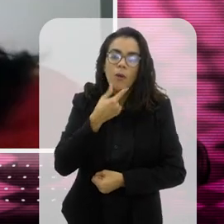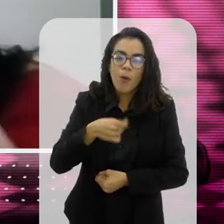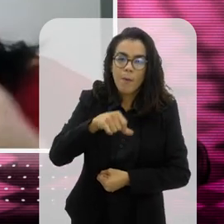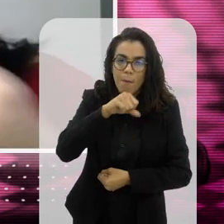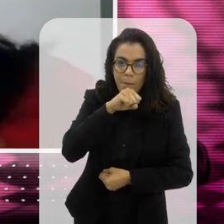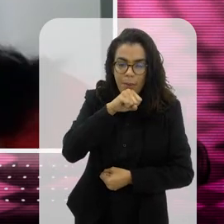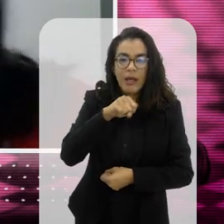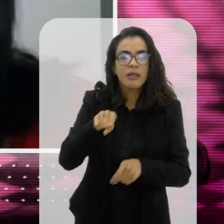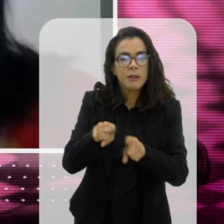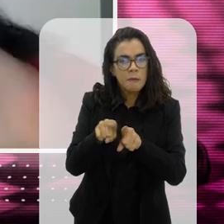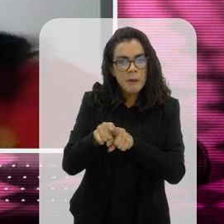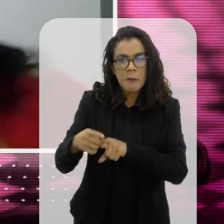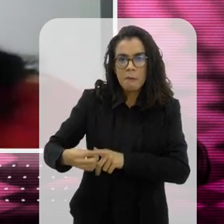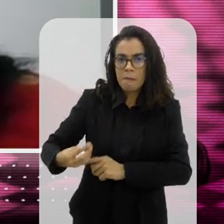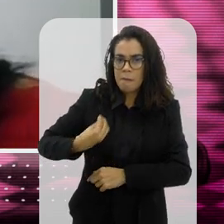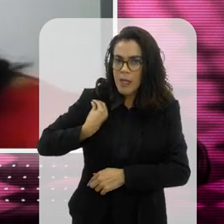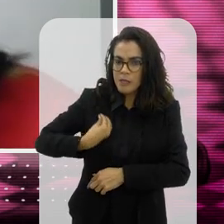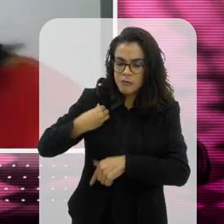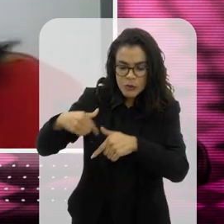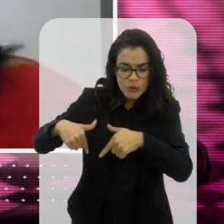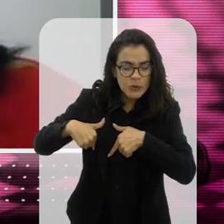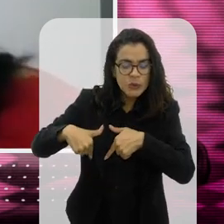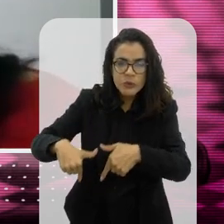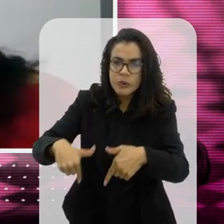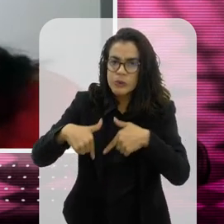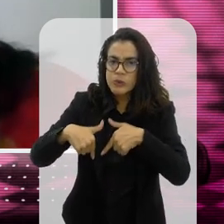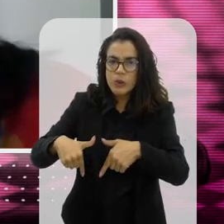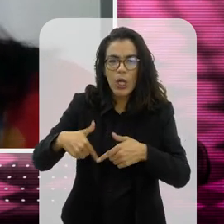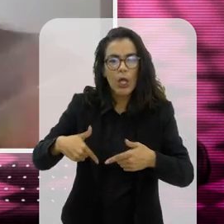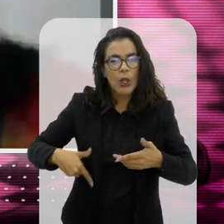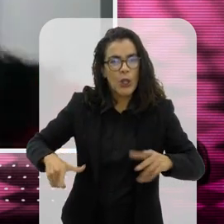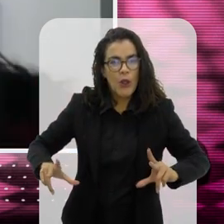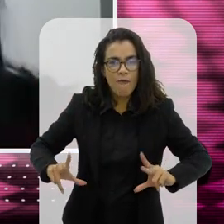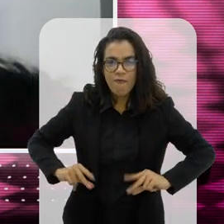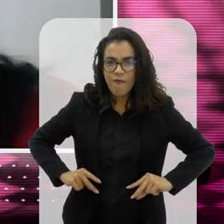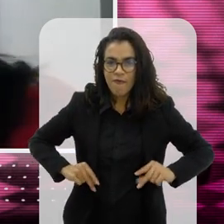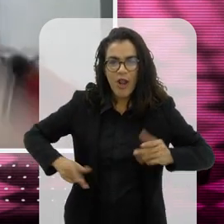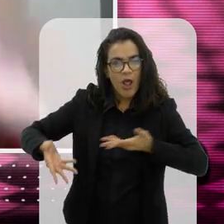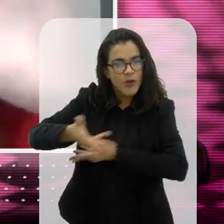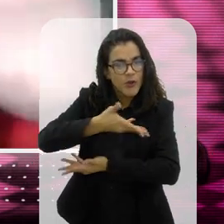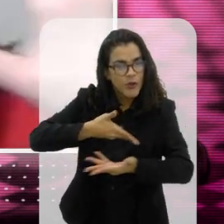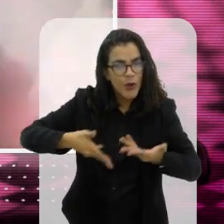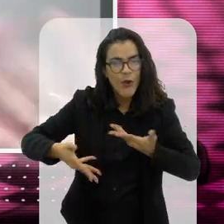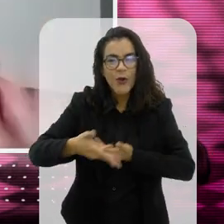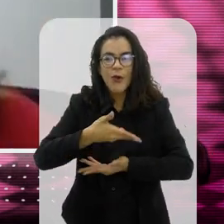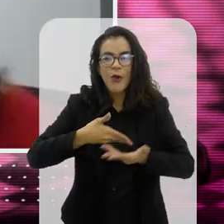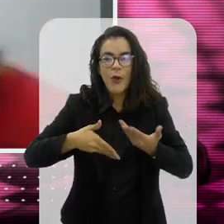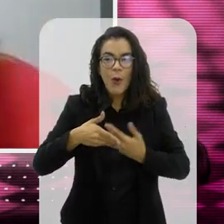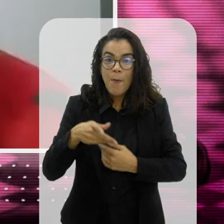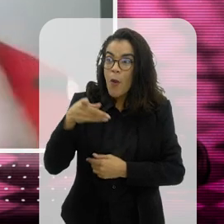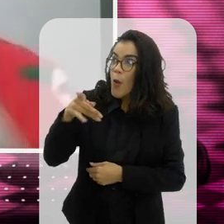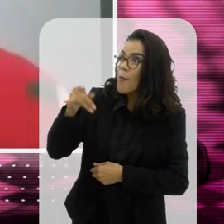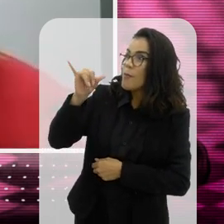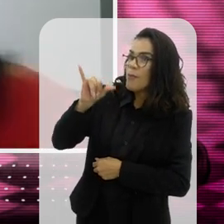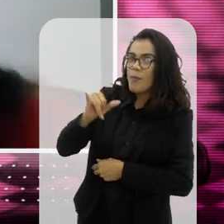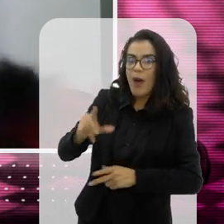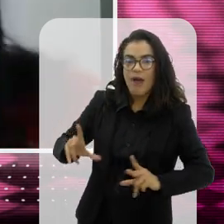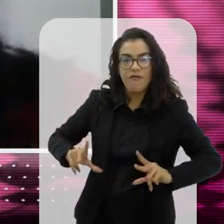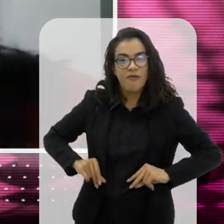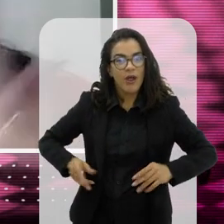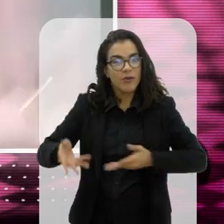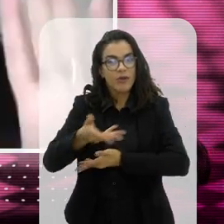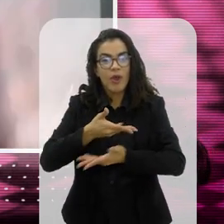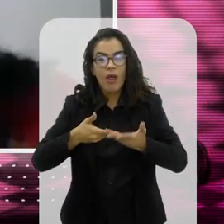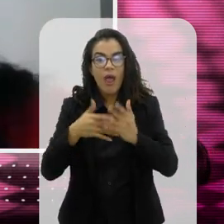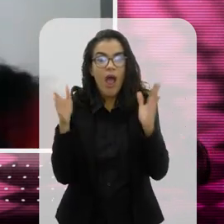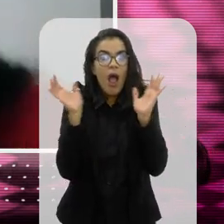foi um homem que sempre participou ativamente, trocava fralda, que tipo, oh meu Deus, trocava meu pai, troca fralda, é, né?